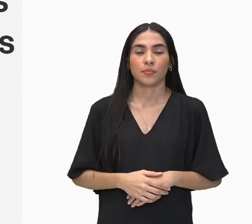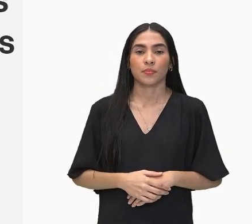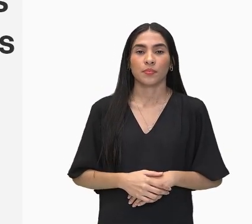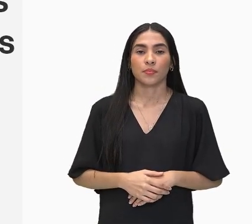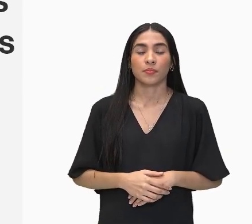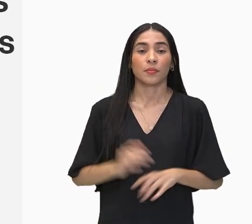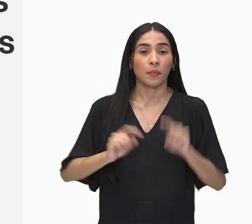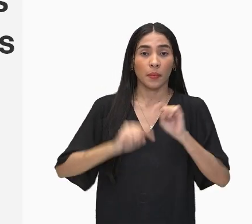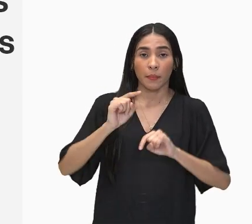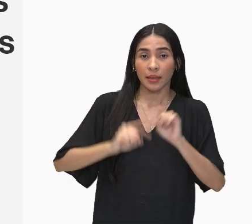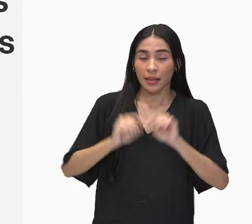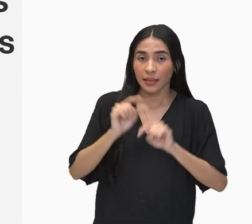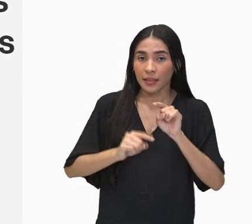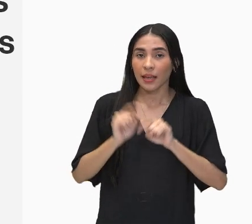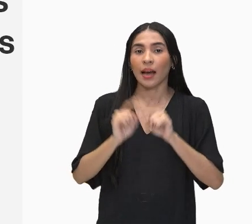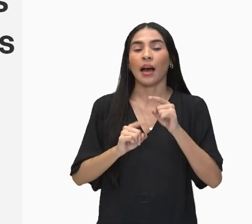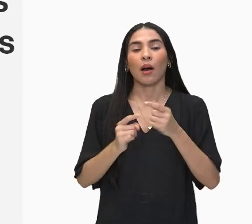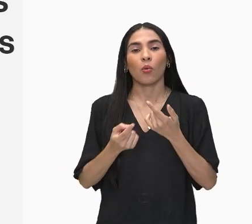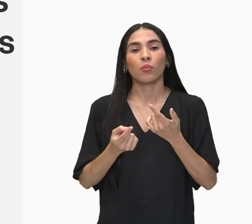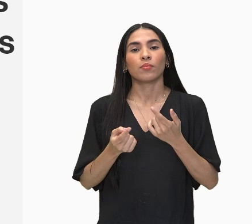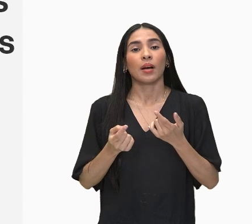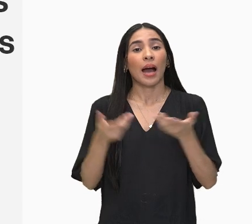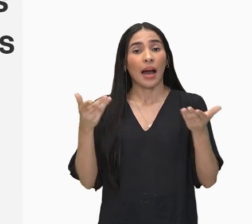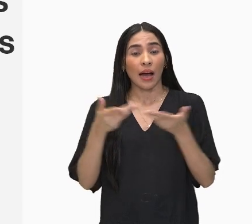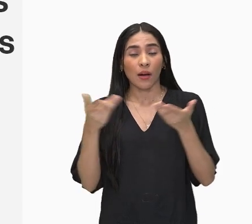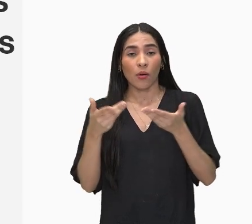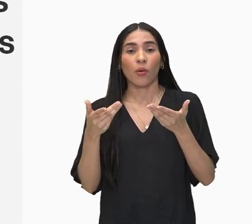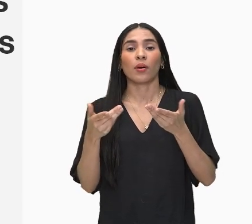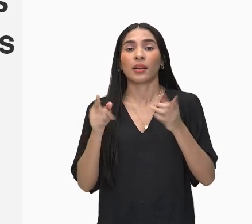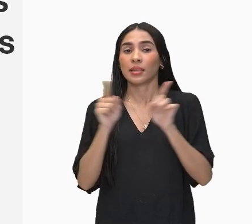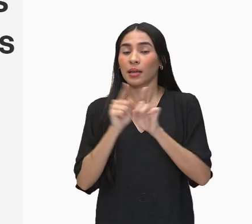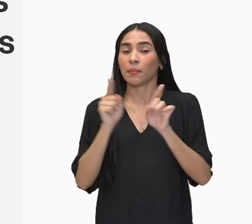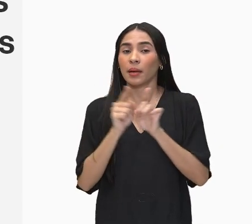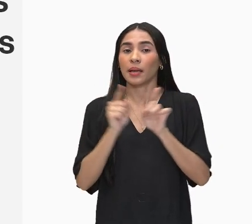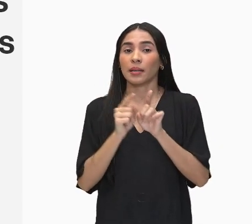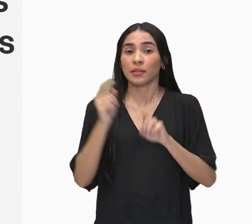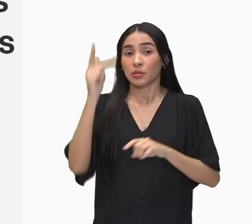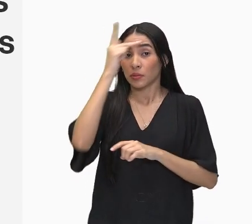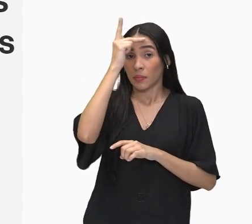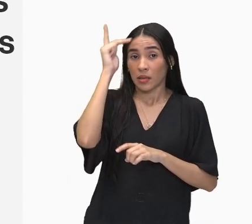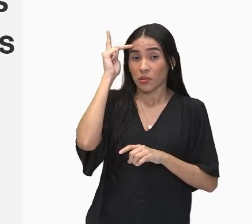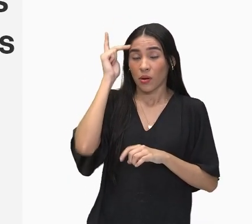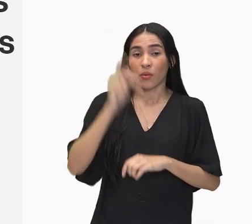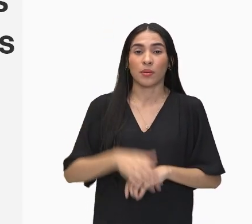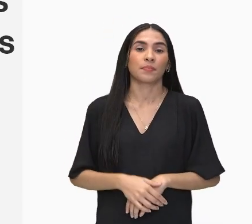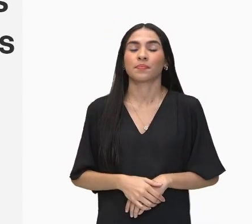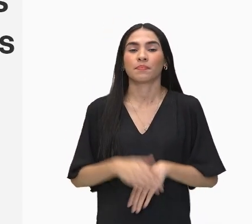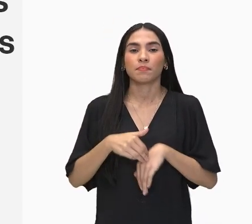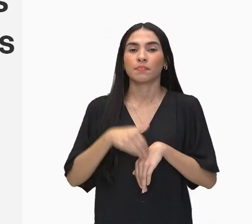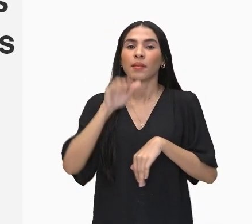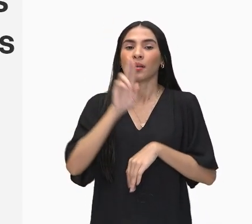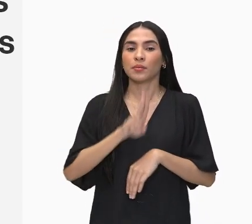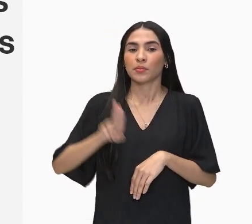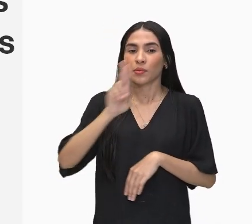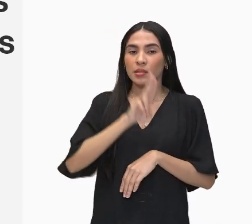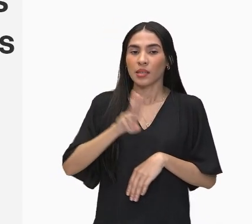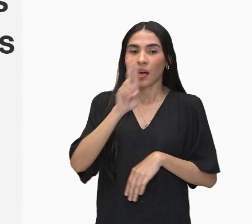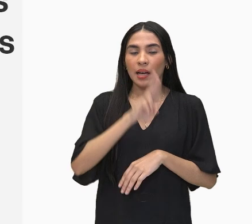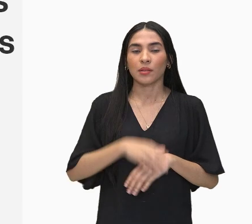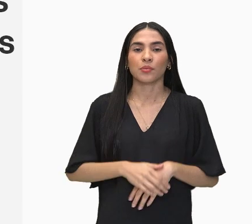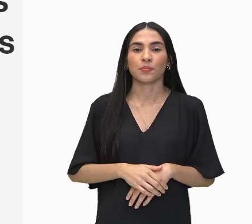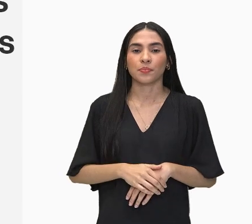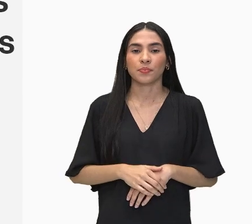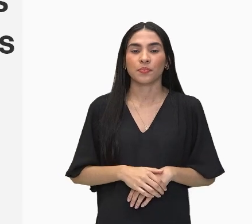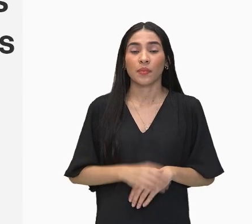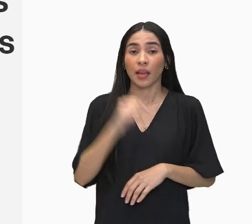de produtos, né, de cargas, e falando sobre o transporte de passageiro. O mais utilizado no transporte de